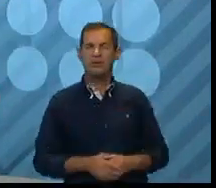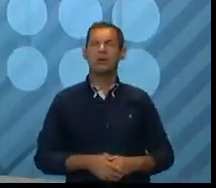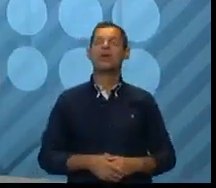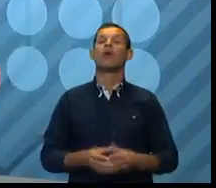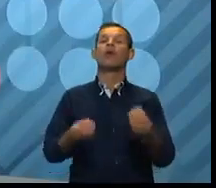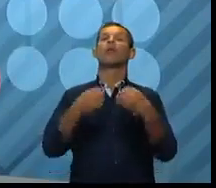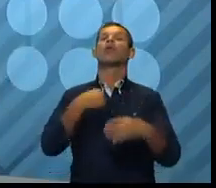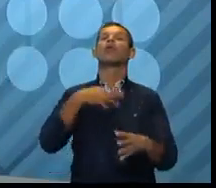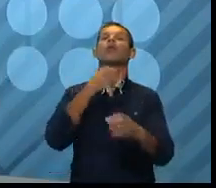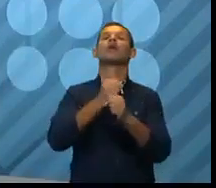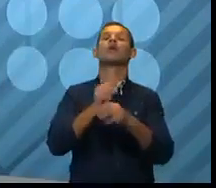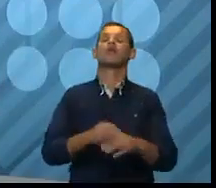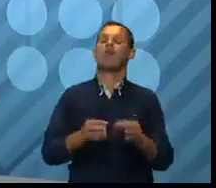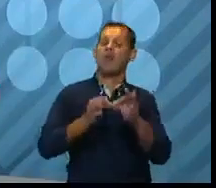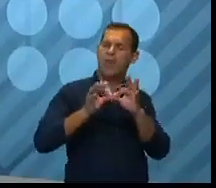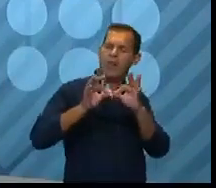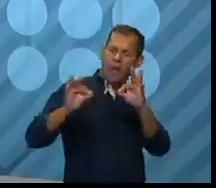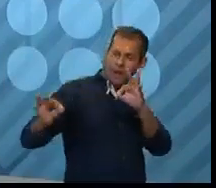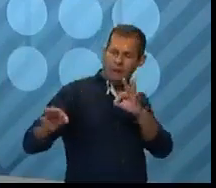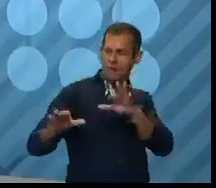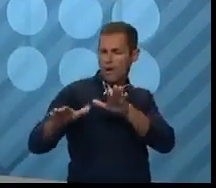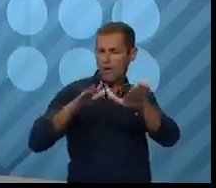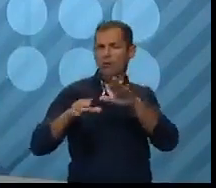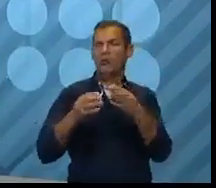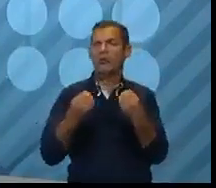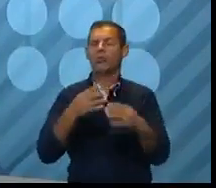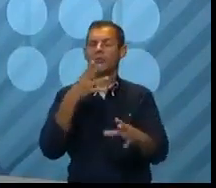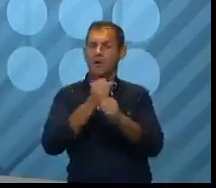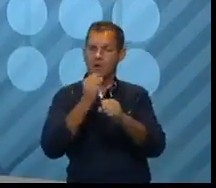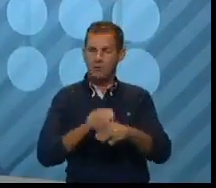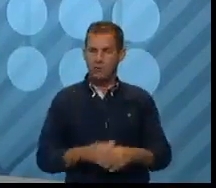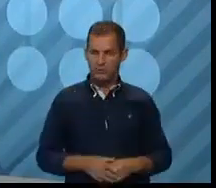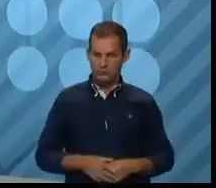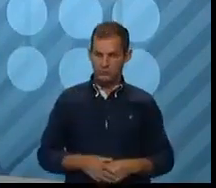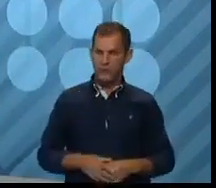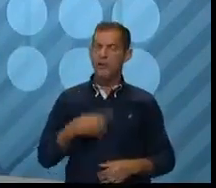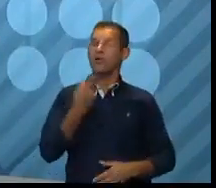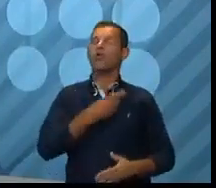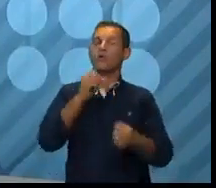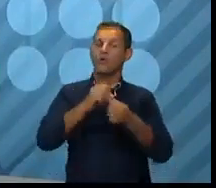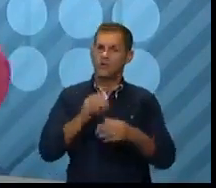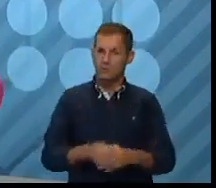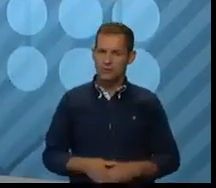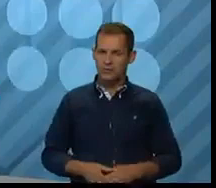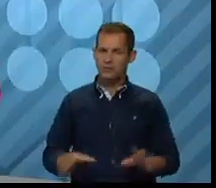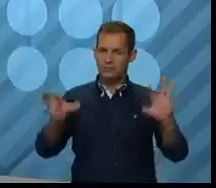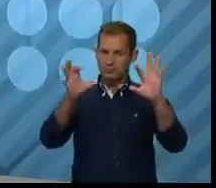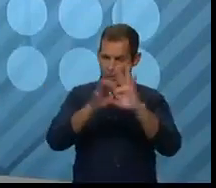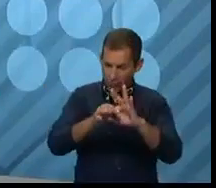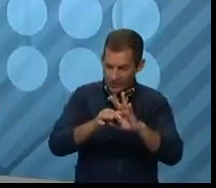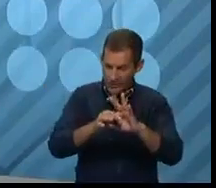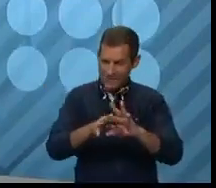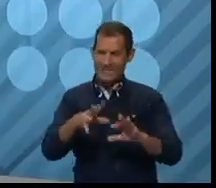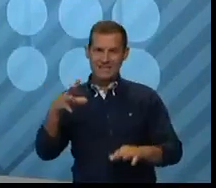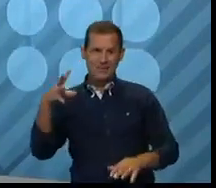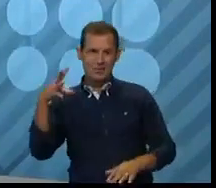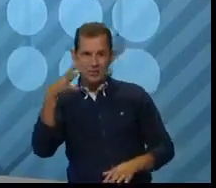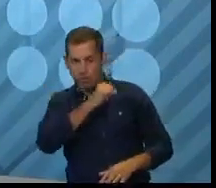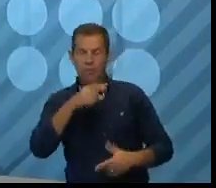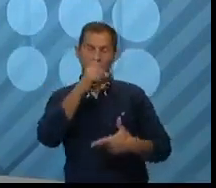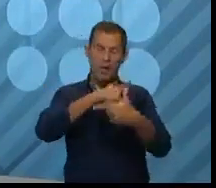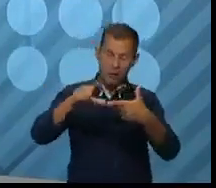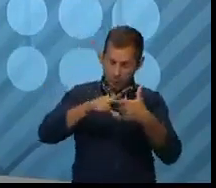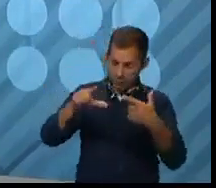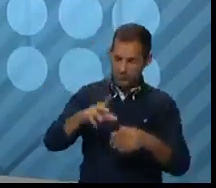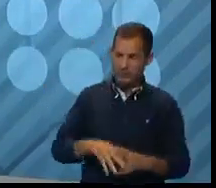aí, como que eu calculo a distância ou o deslocamento? Como que a gente calcula isso? A gente faz a integral da velocidade. E se o problema